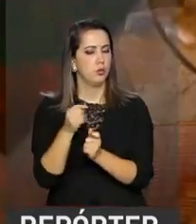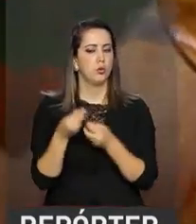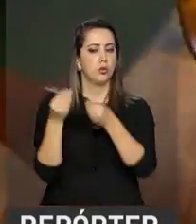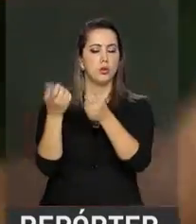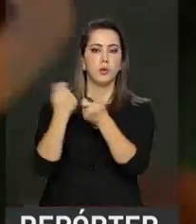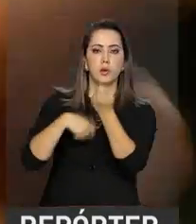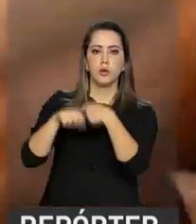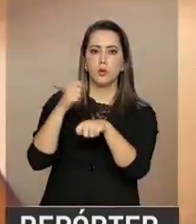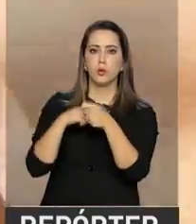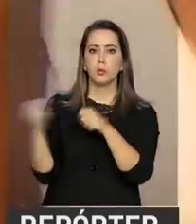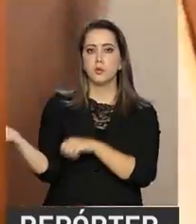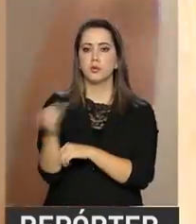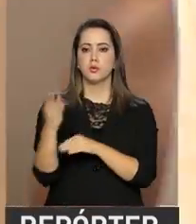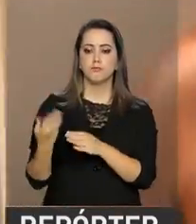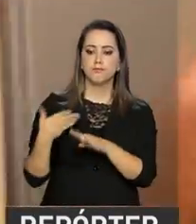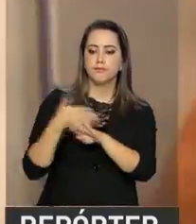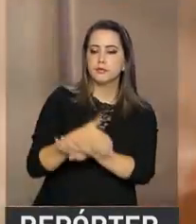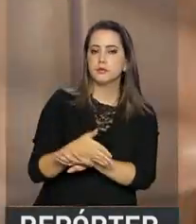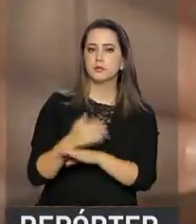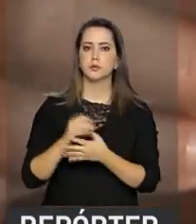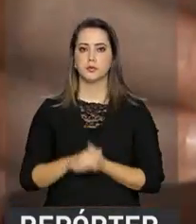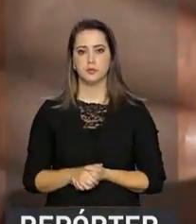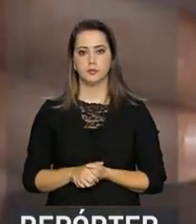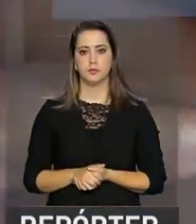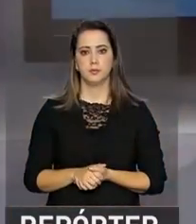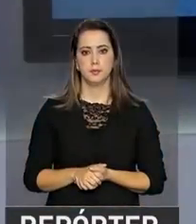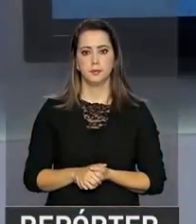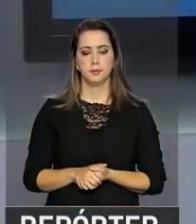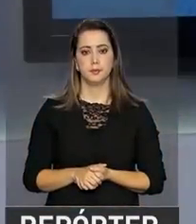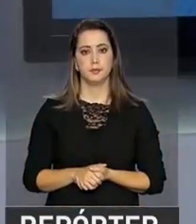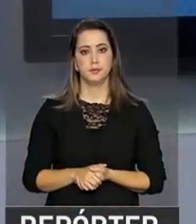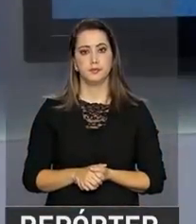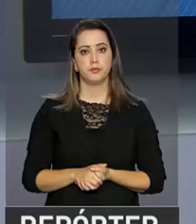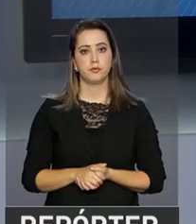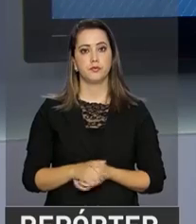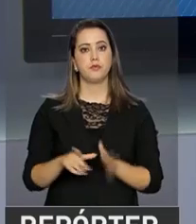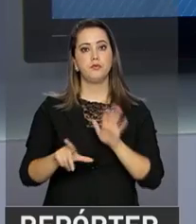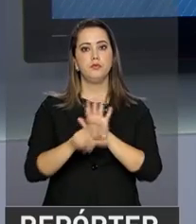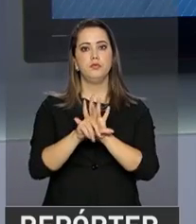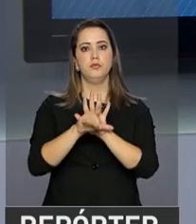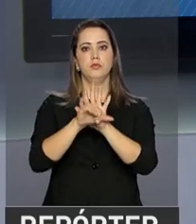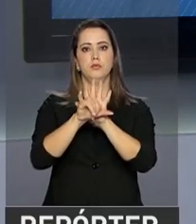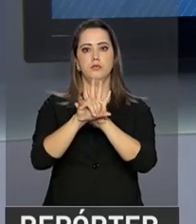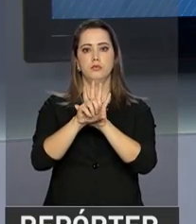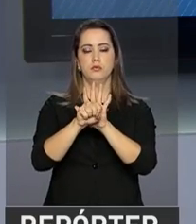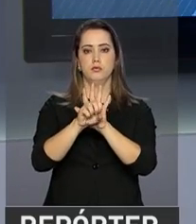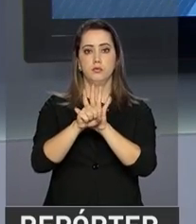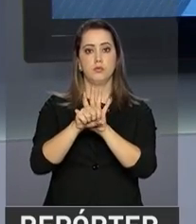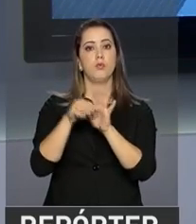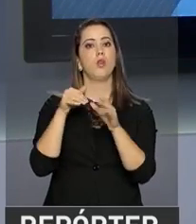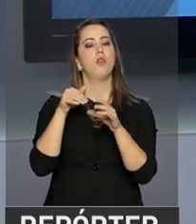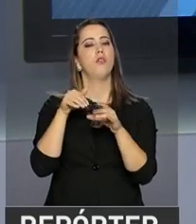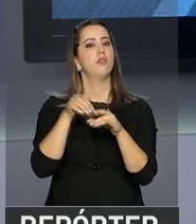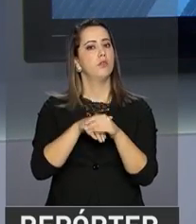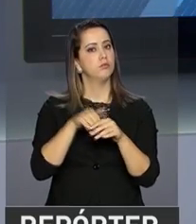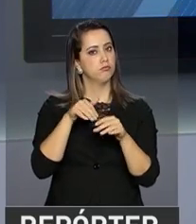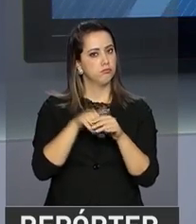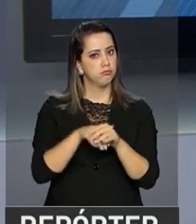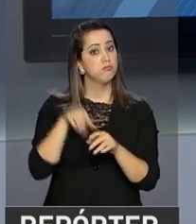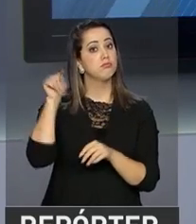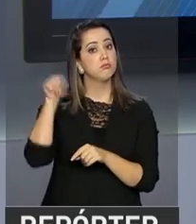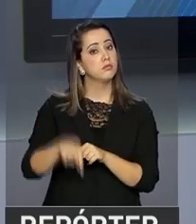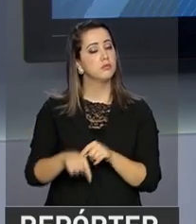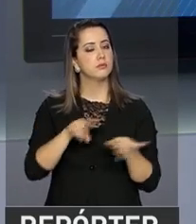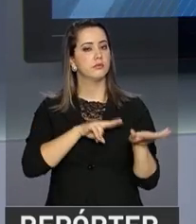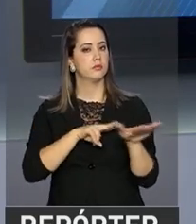para permitir a inclusão dessas famílias a reforma da previdência pode ser votada nesta semana na câmara dos